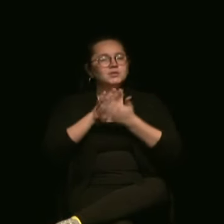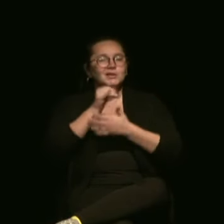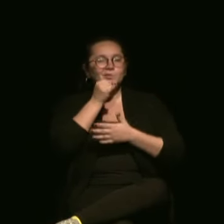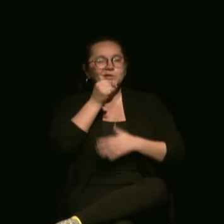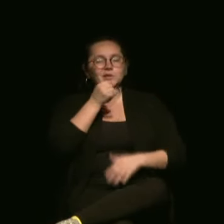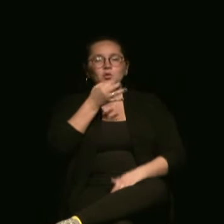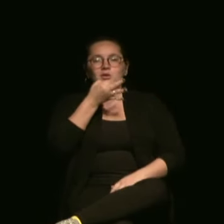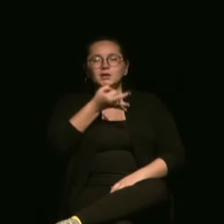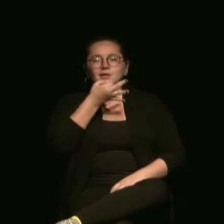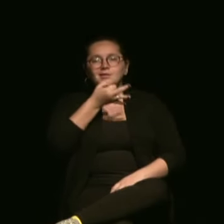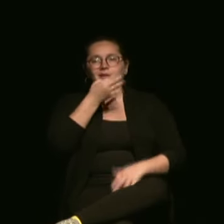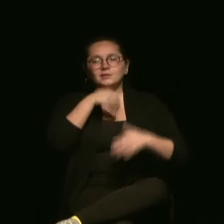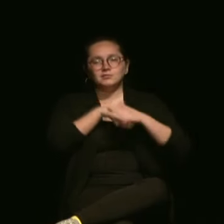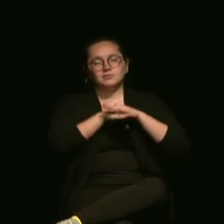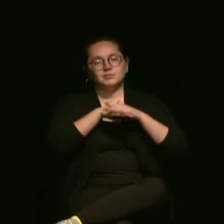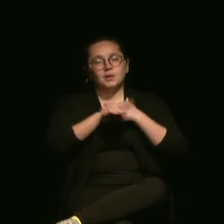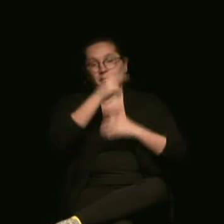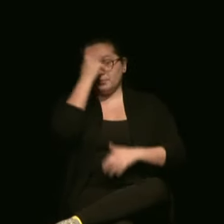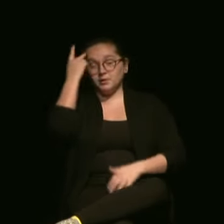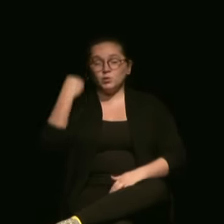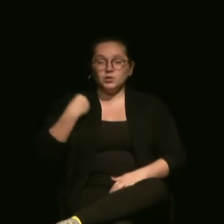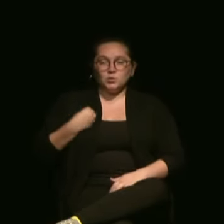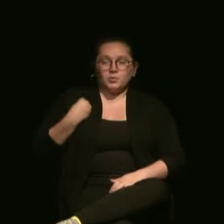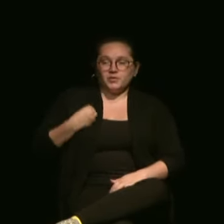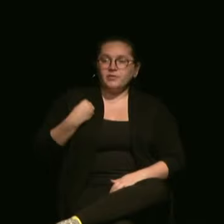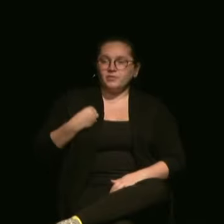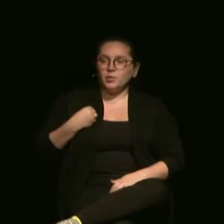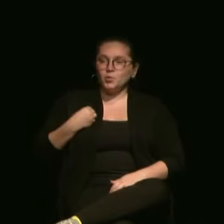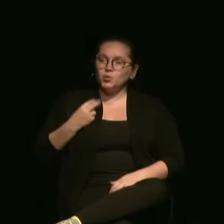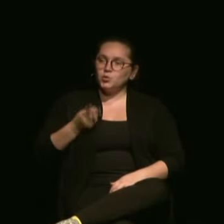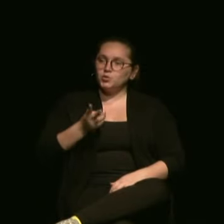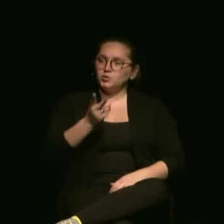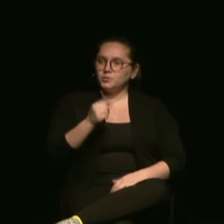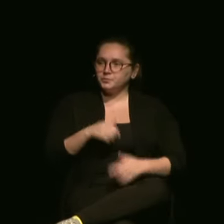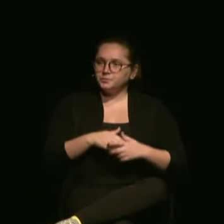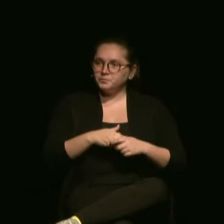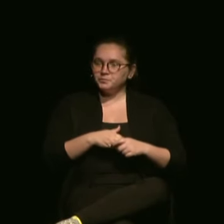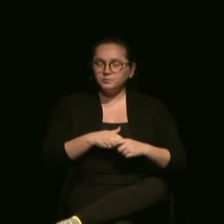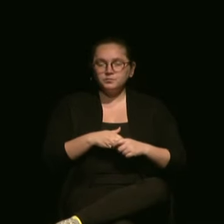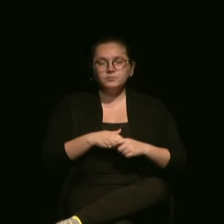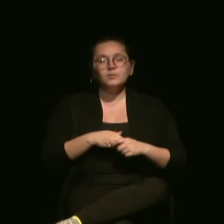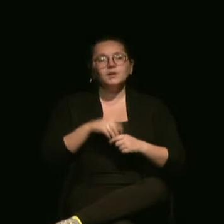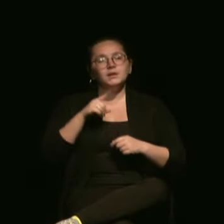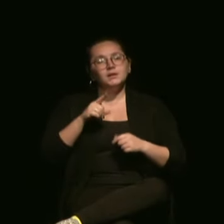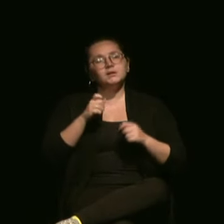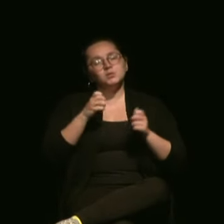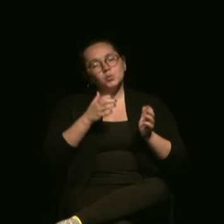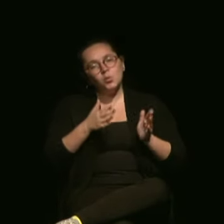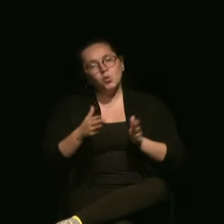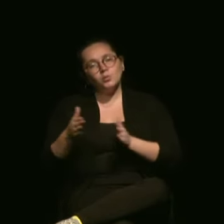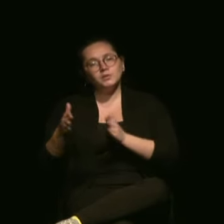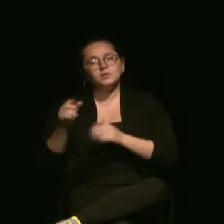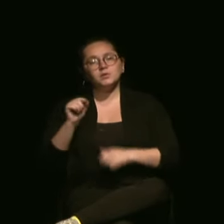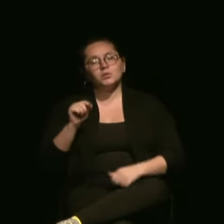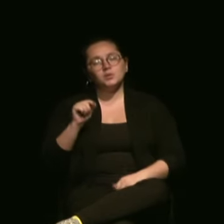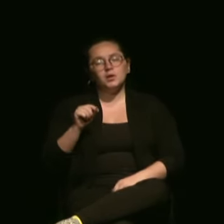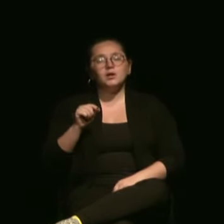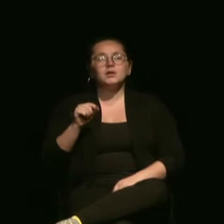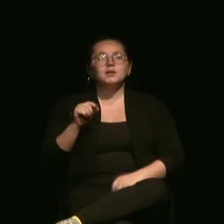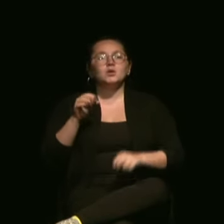primeira pessoa dos sobreviventes. Isso começou um pouco com o julgamento do Eichmann.